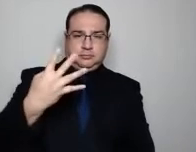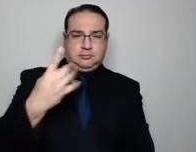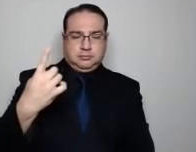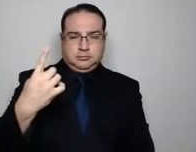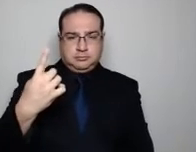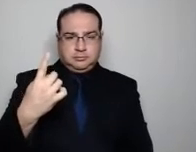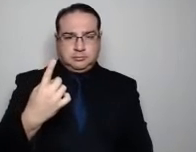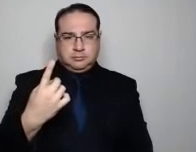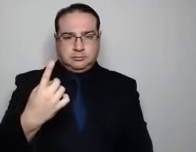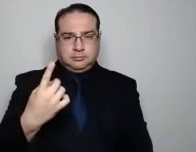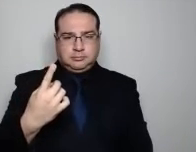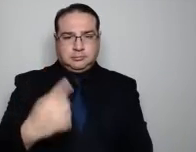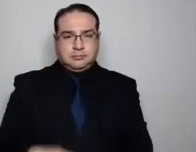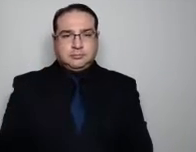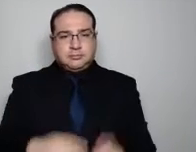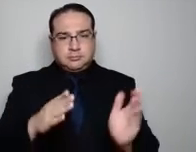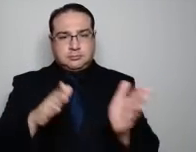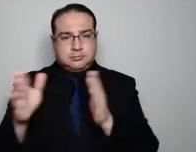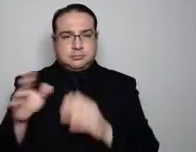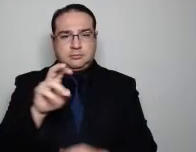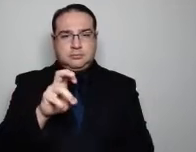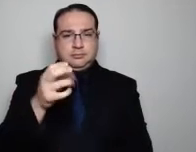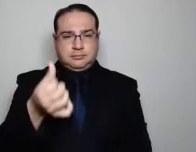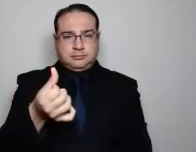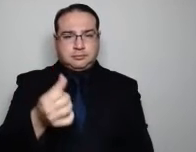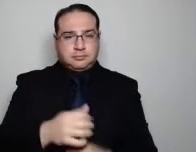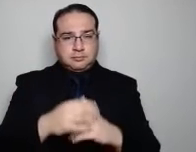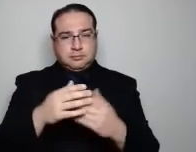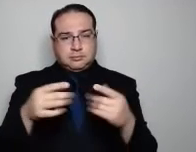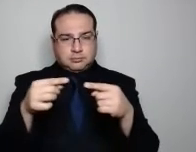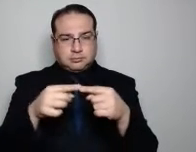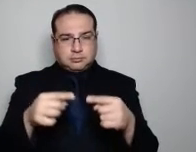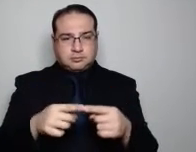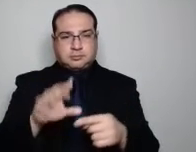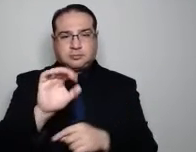Na sequência, 56, agravo de instrumento